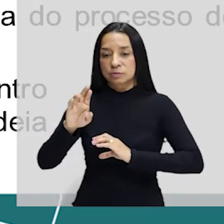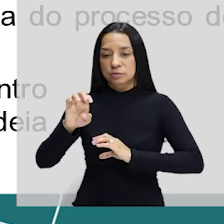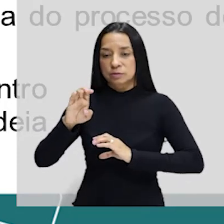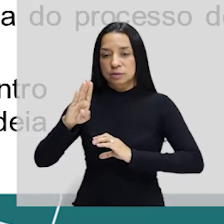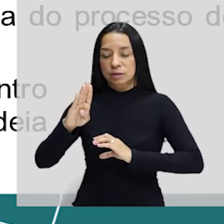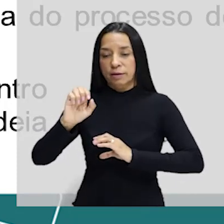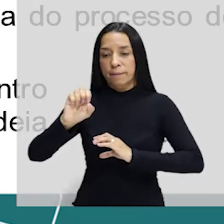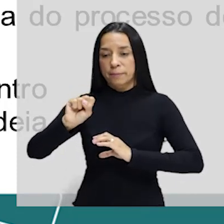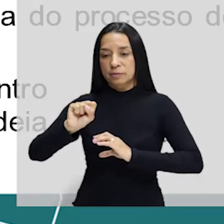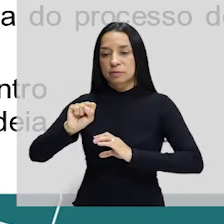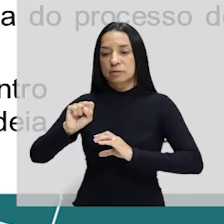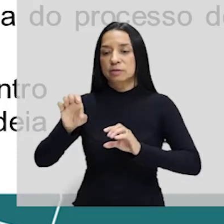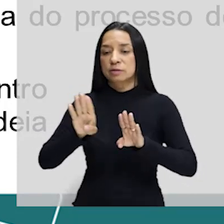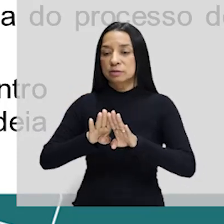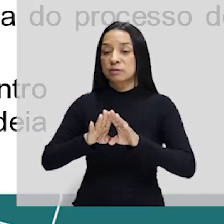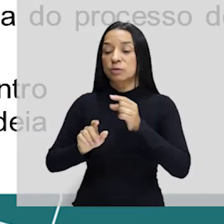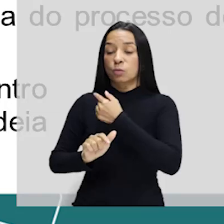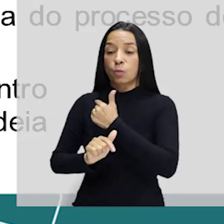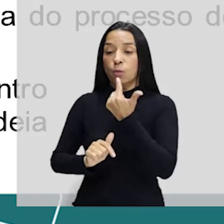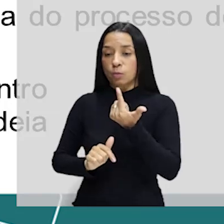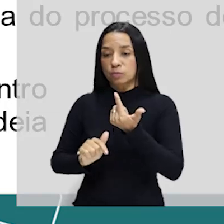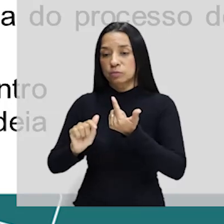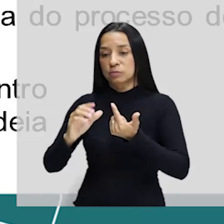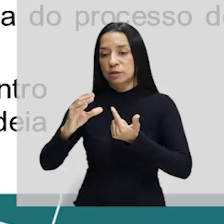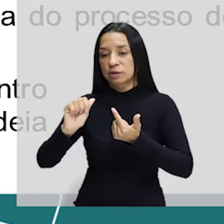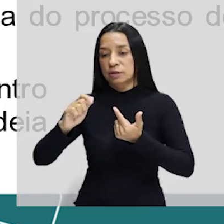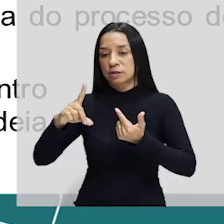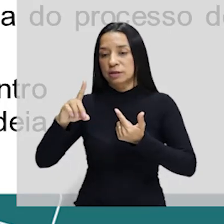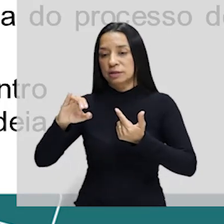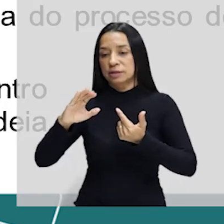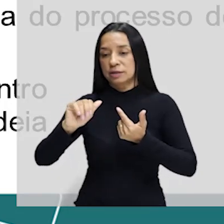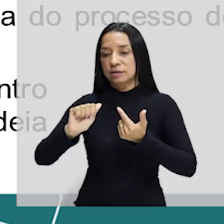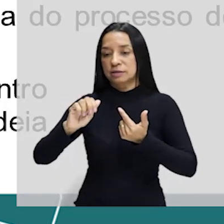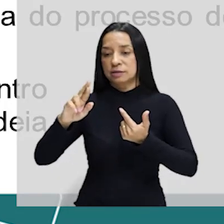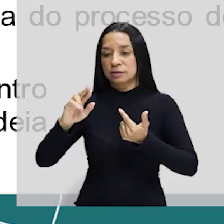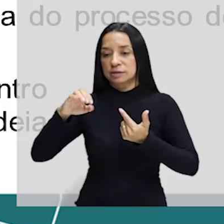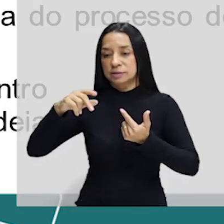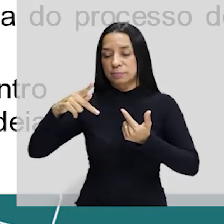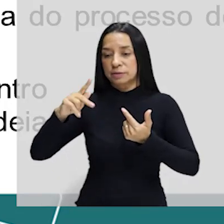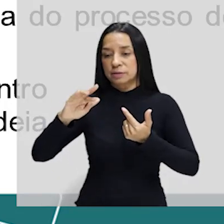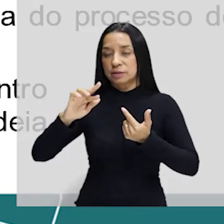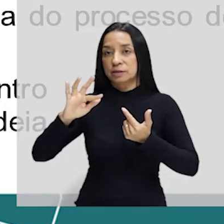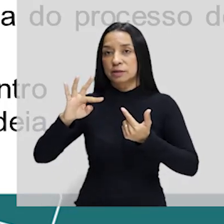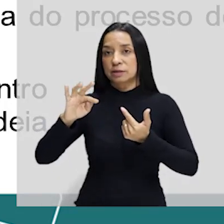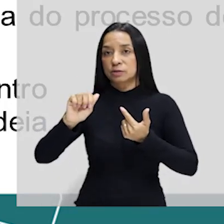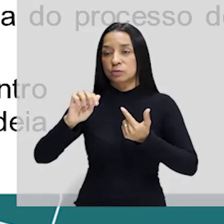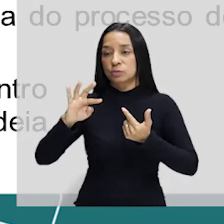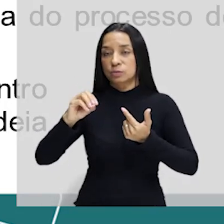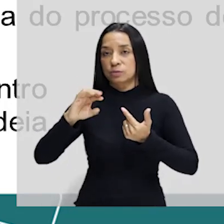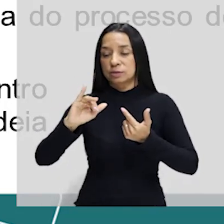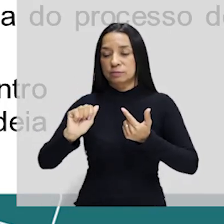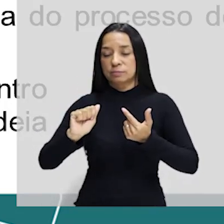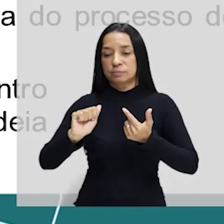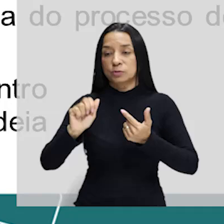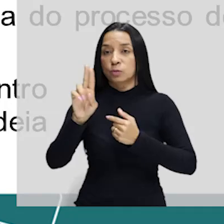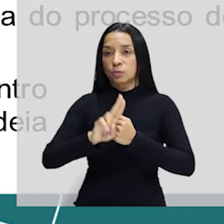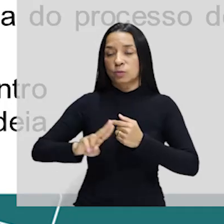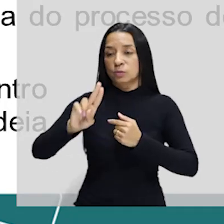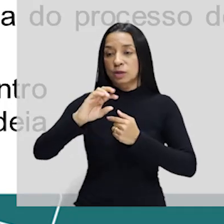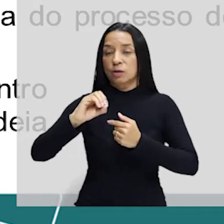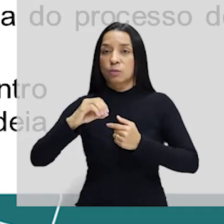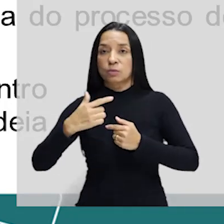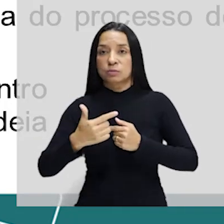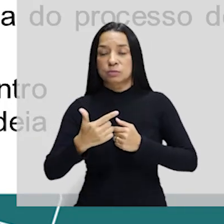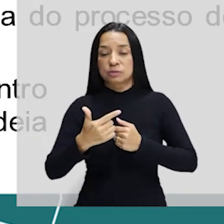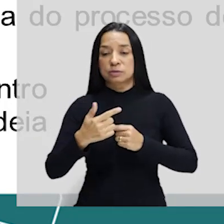respiratória. Tanto o ciclo de Krebs quanto a cadeia respiratória vai utilizar ali oxigênio, tá? Vai